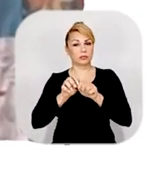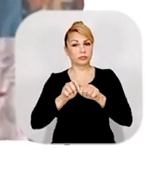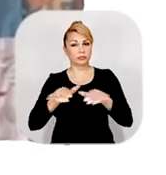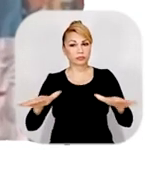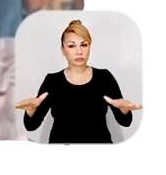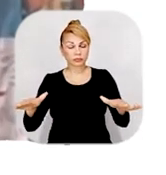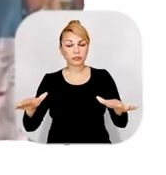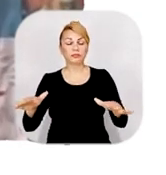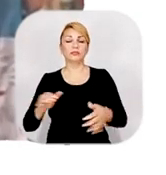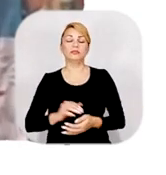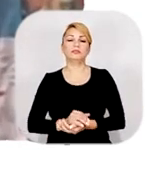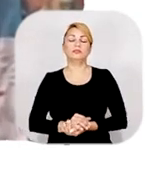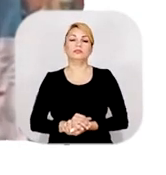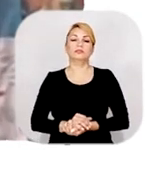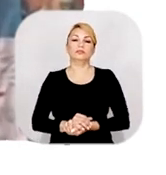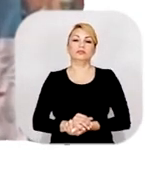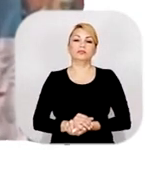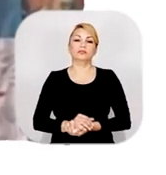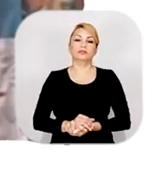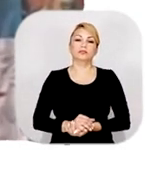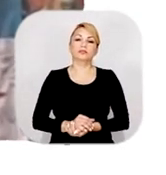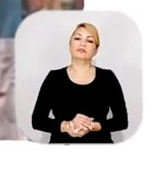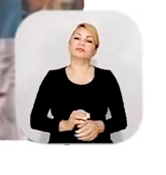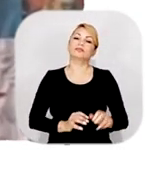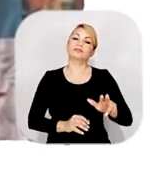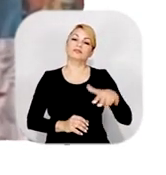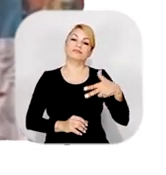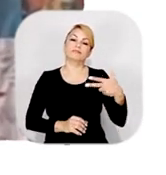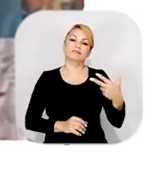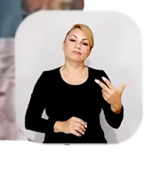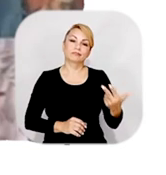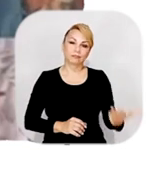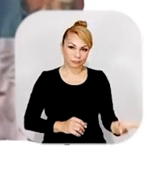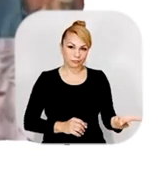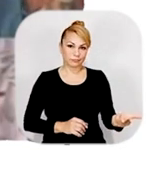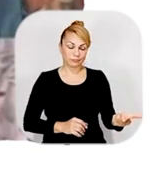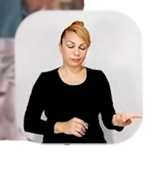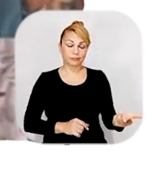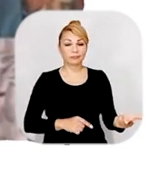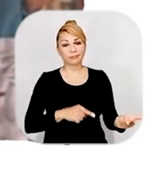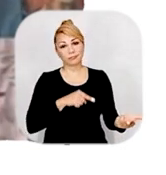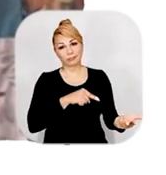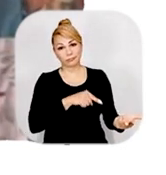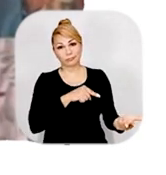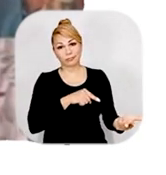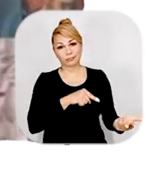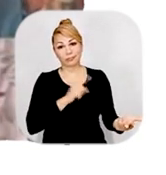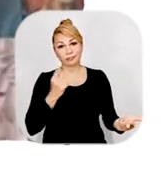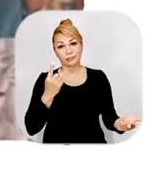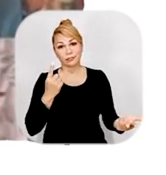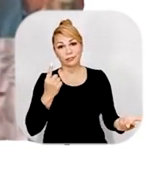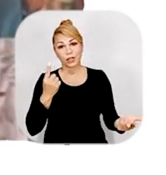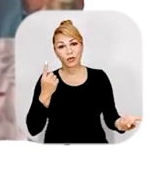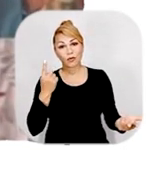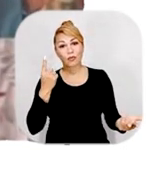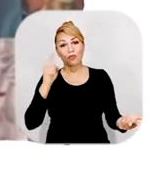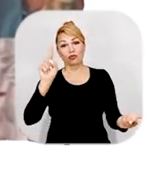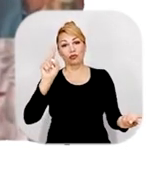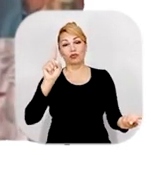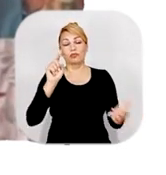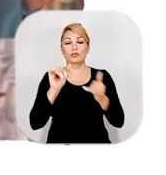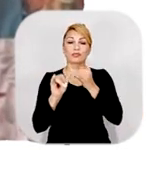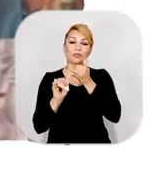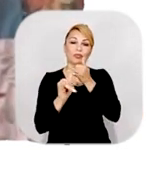da pandemia, faleceu o último tocador de flautas dos Aikana, né,